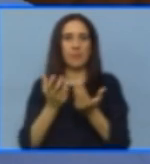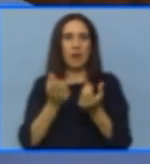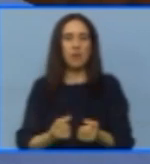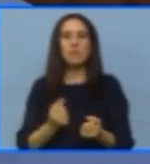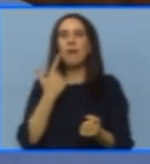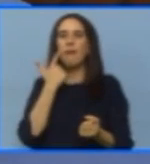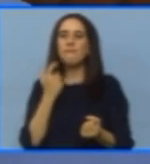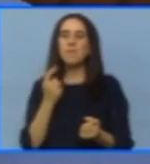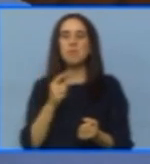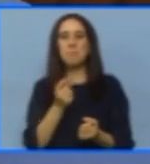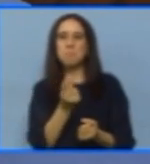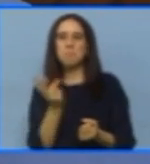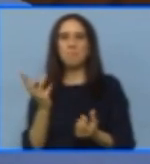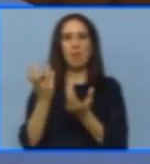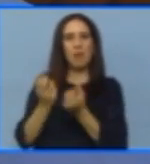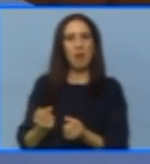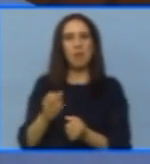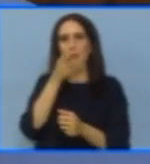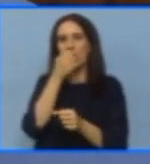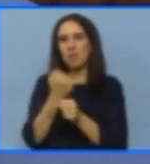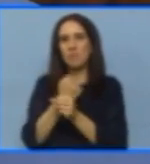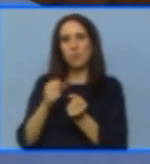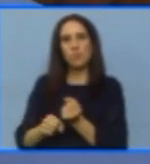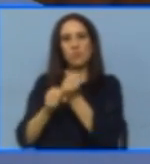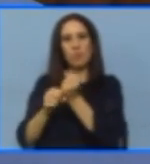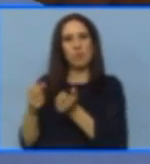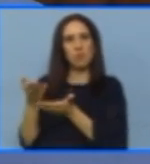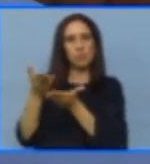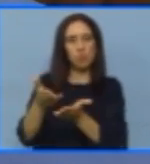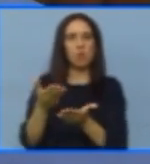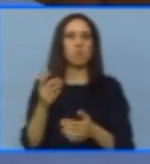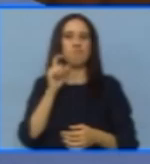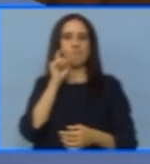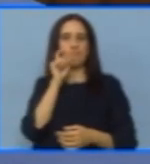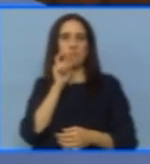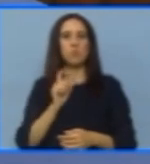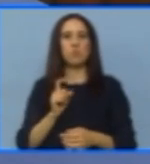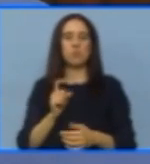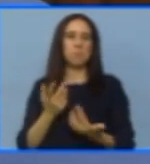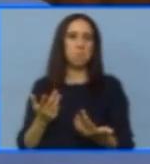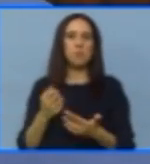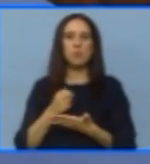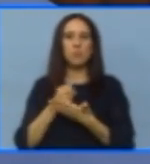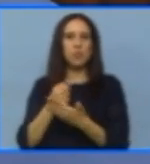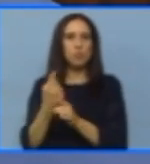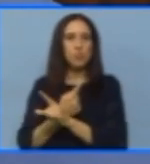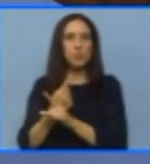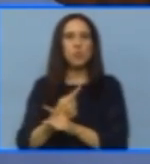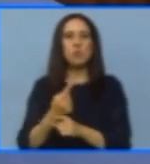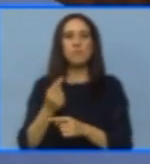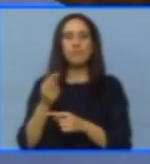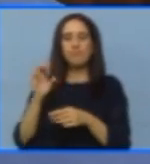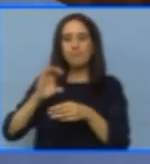que outros tantos para ajudarem nas atividades de suporte, que vão desde a segurança, passam pela logística, pelos